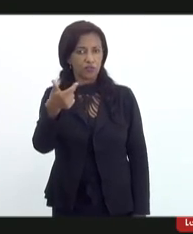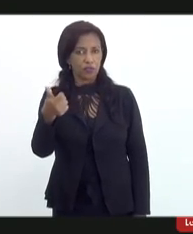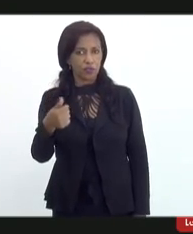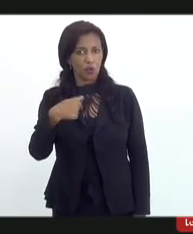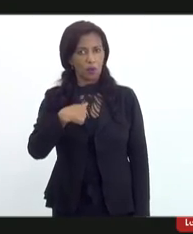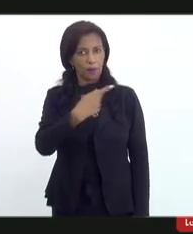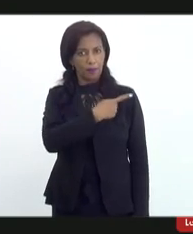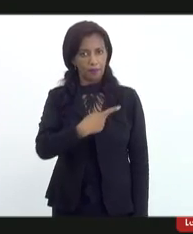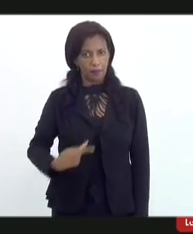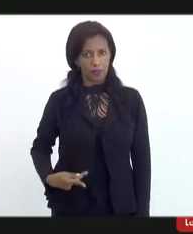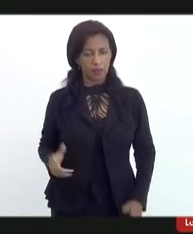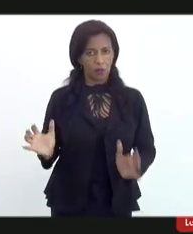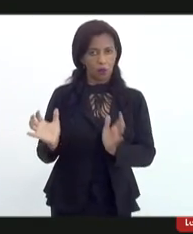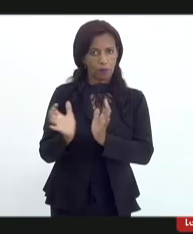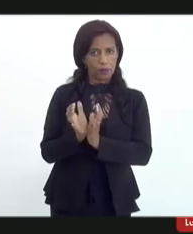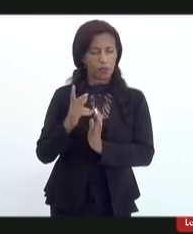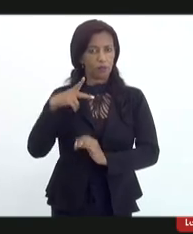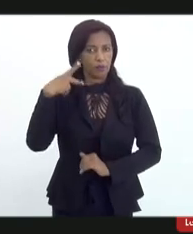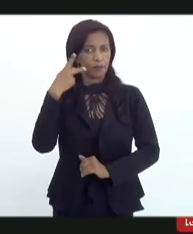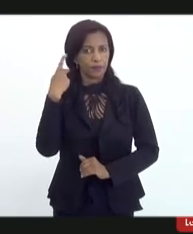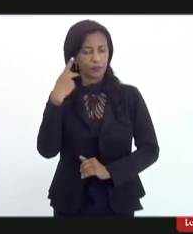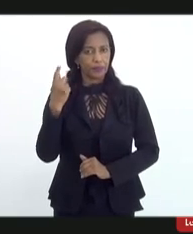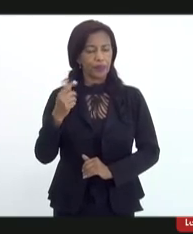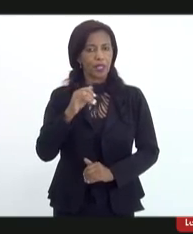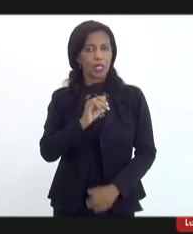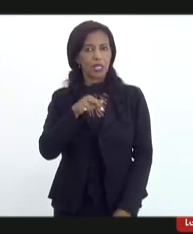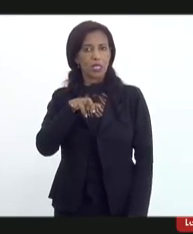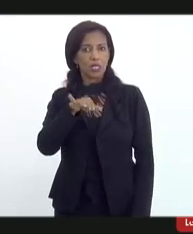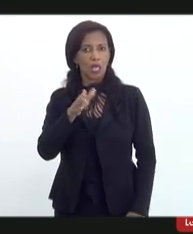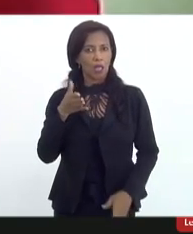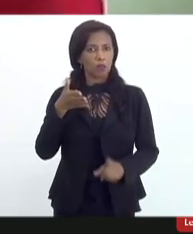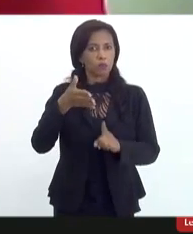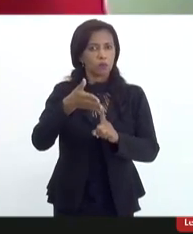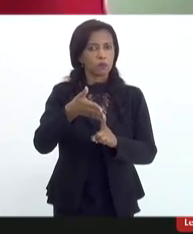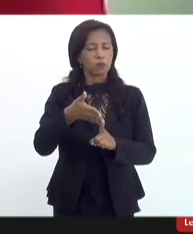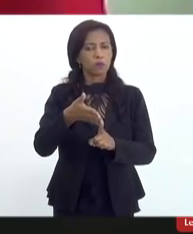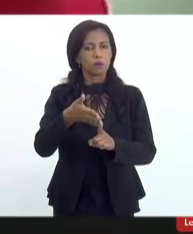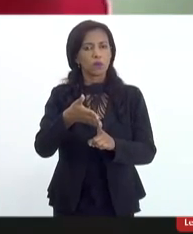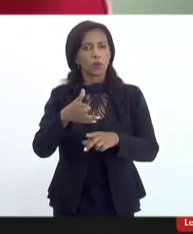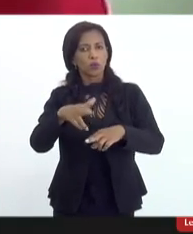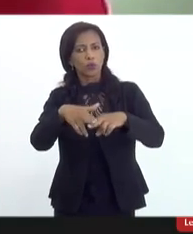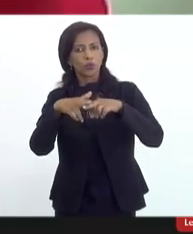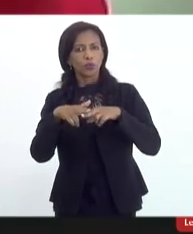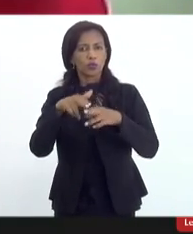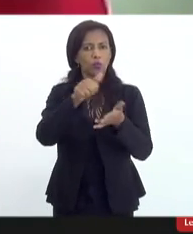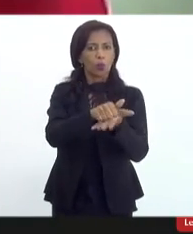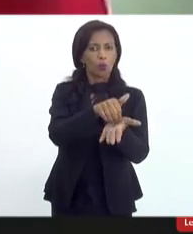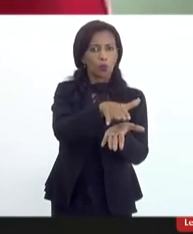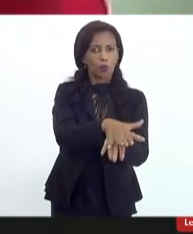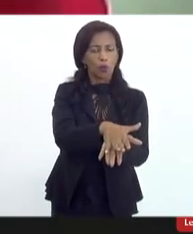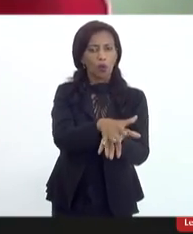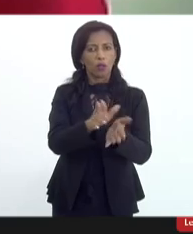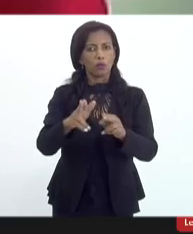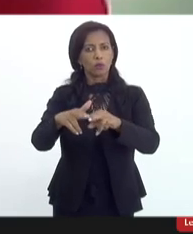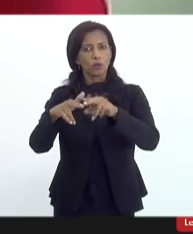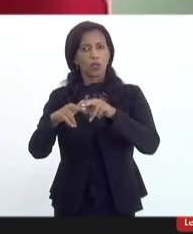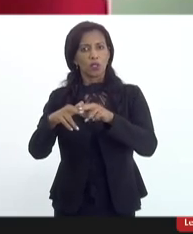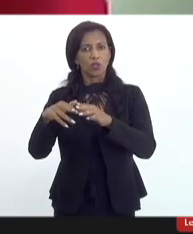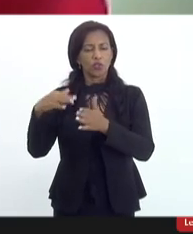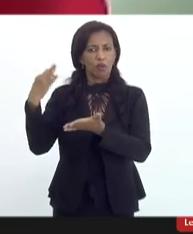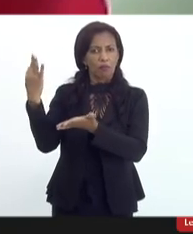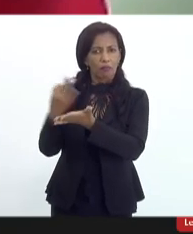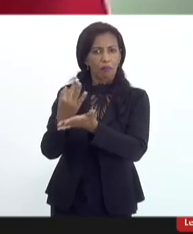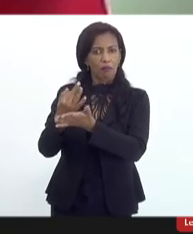de presidente da Comissão Parlamentar de Inquérito destinada a apurar as causas e consequências dos casos de